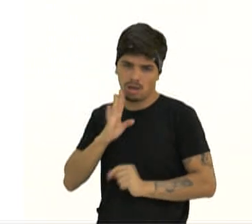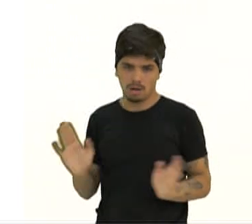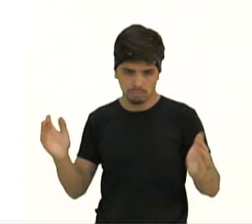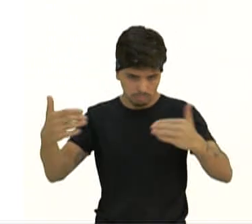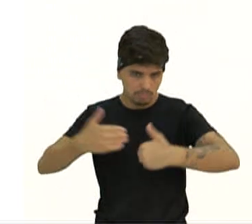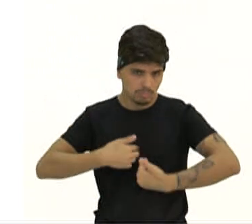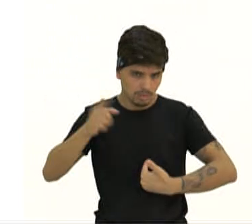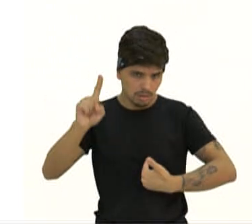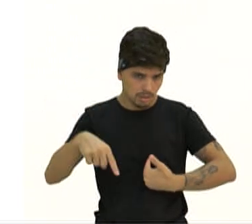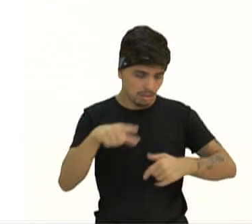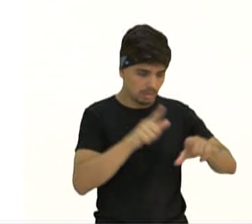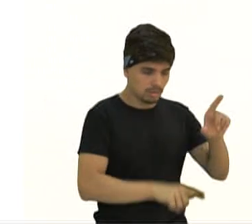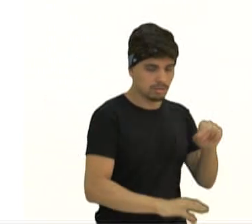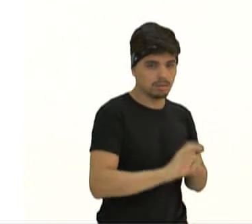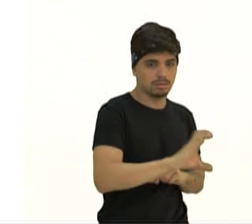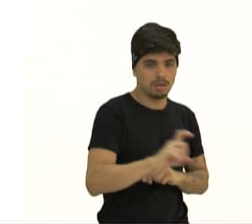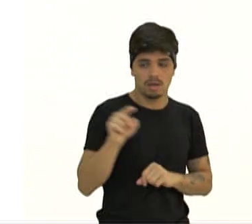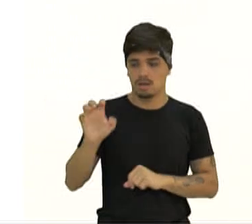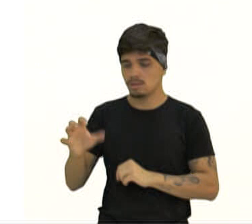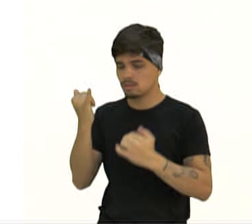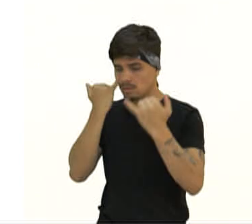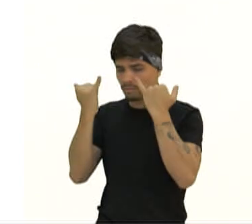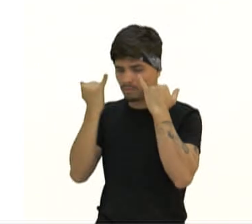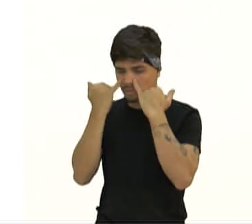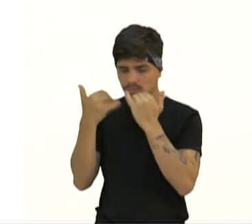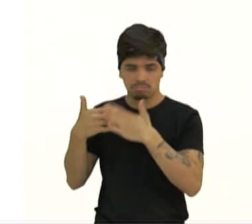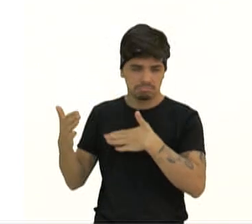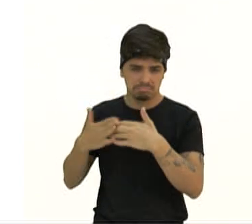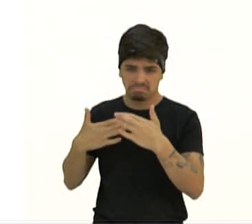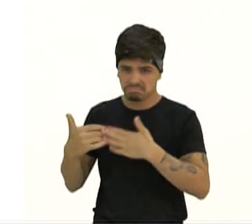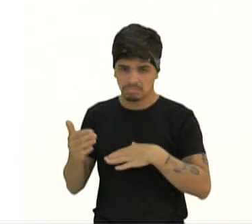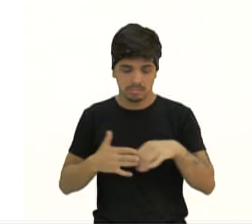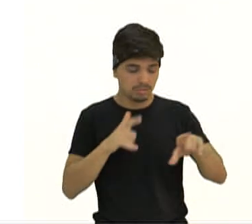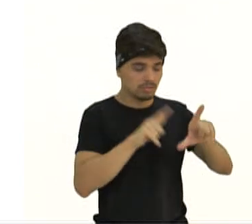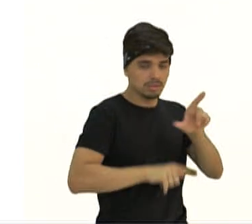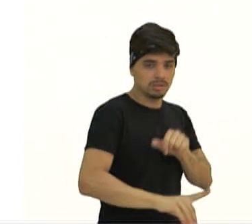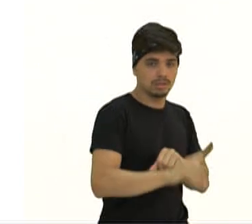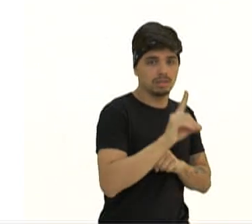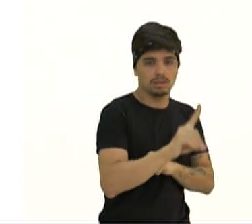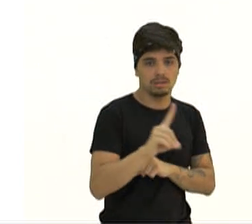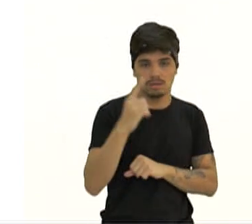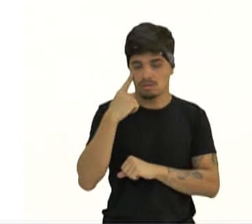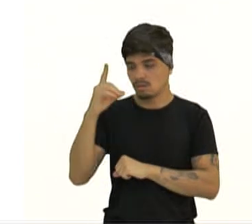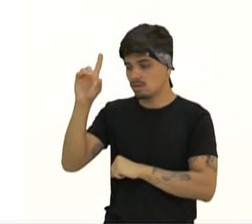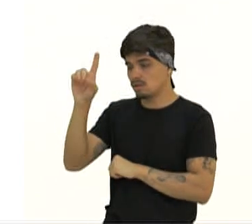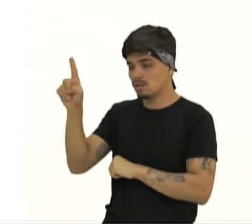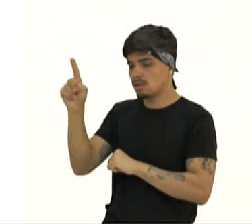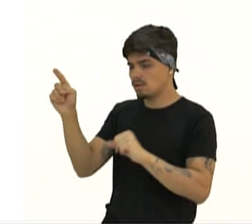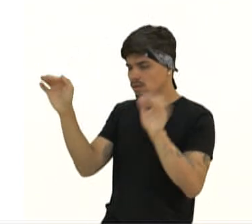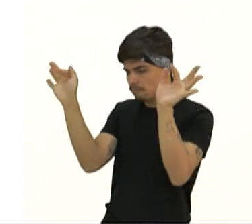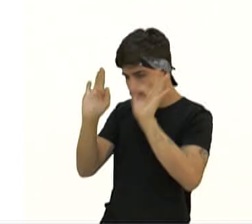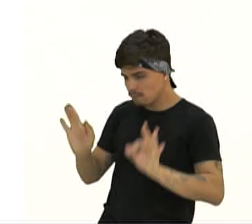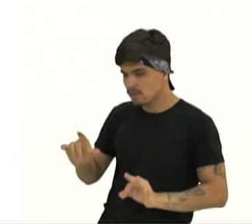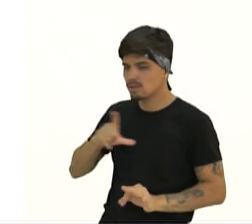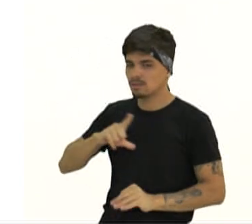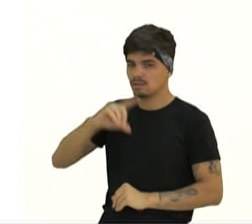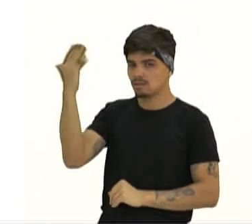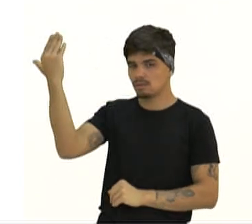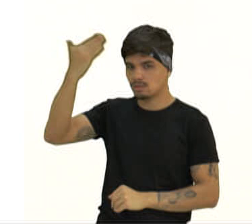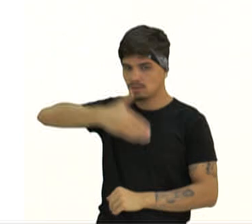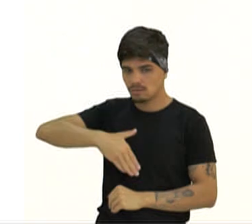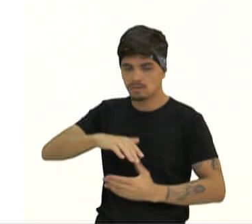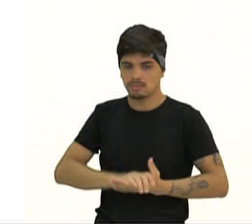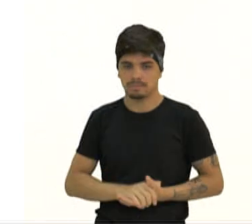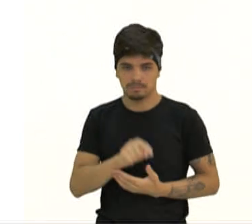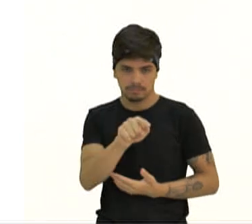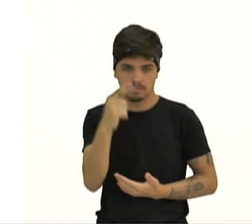letras e que essa informação não tem grande importância ou letra de que ele ficou feliz em ter o diagnóstico